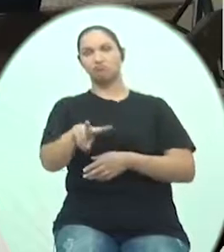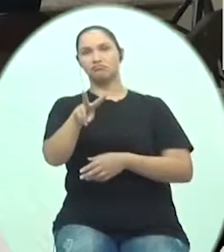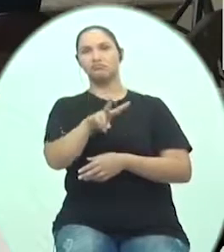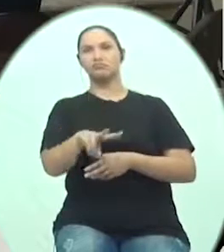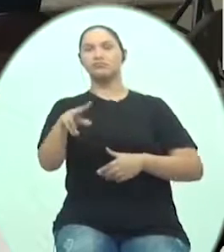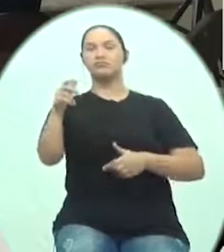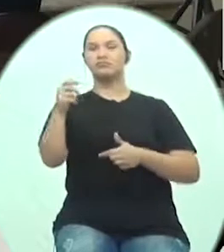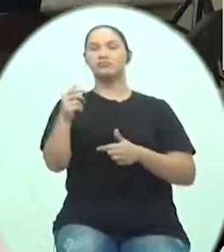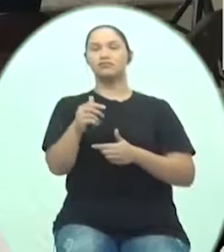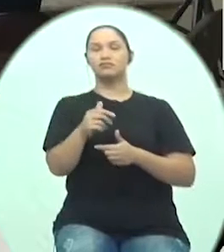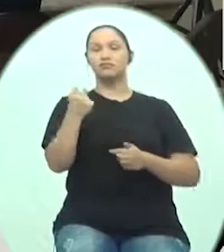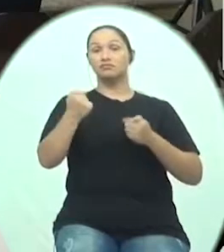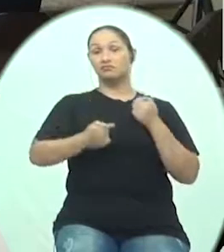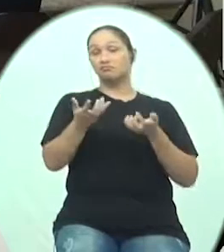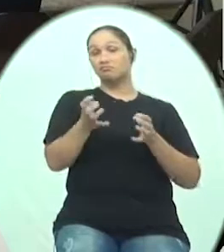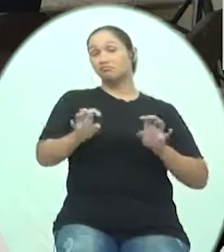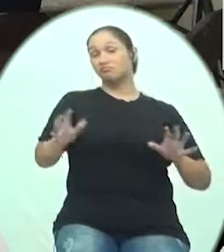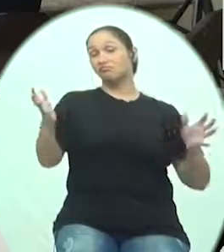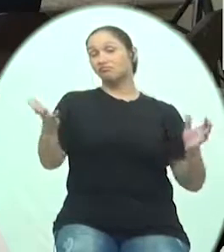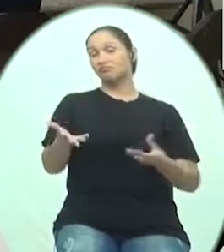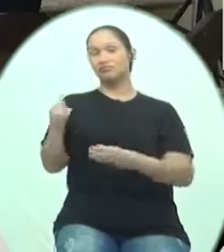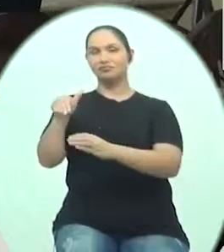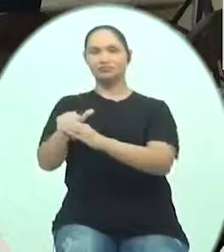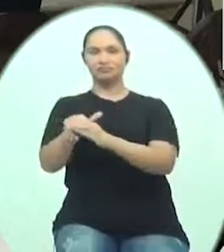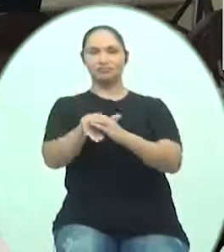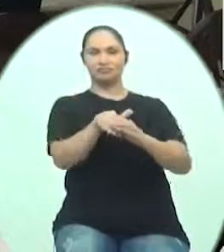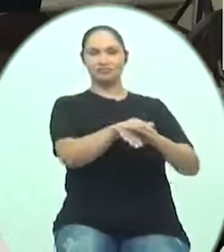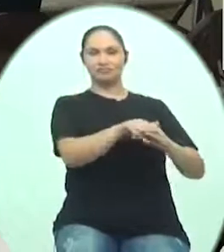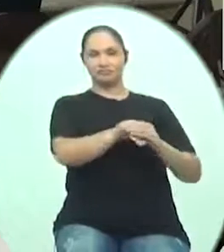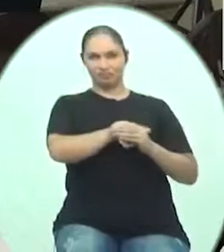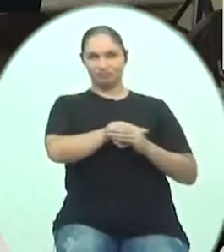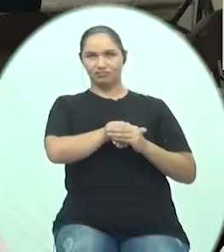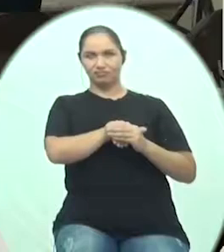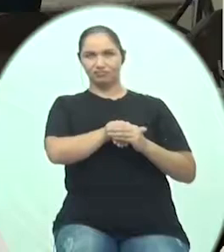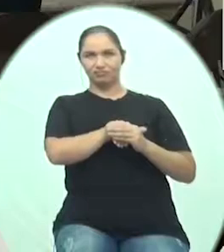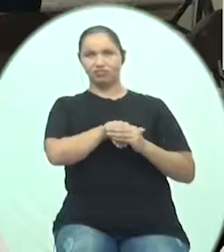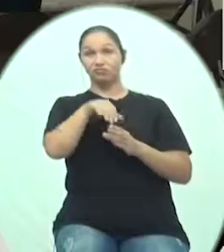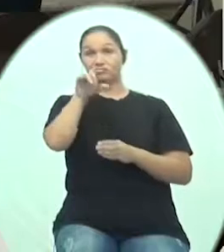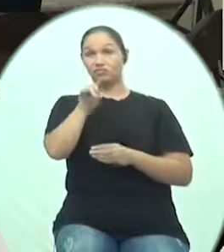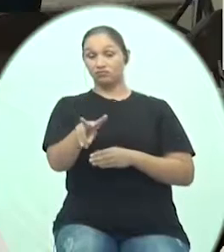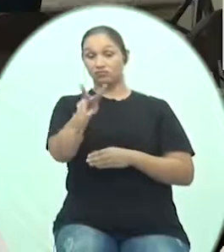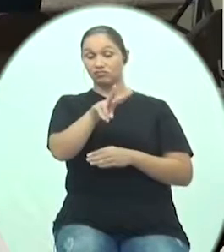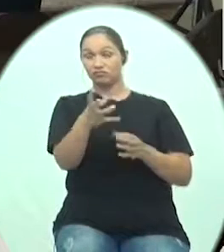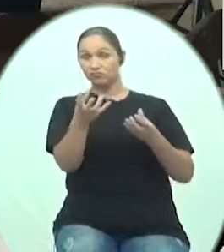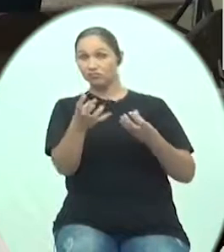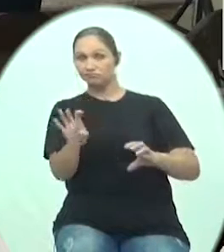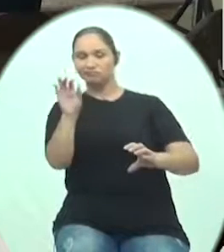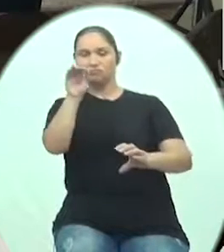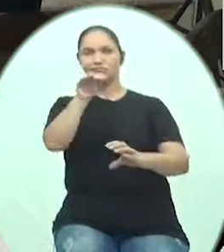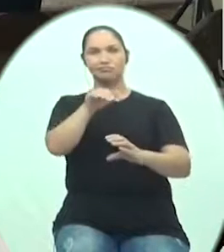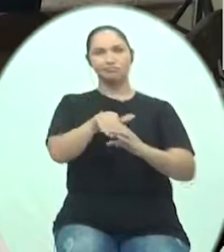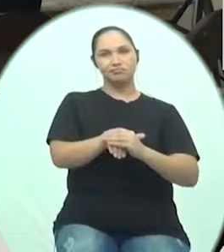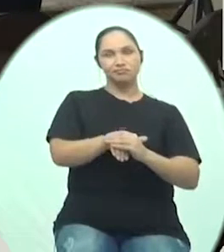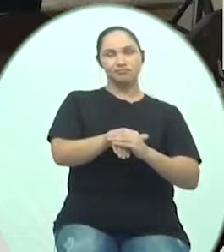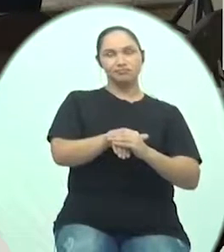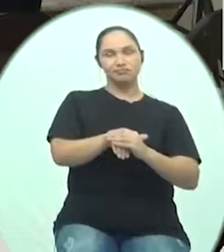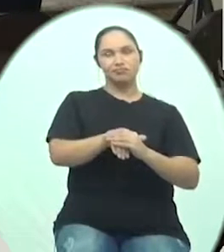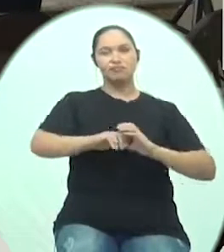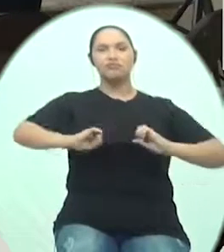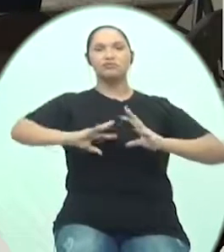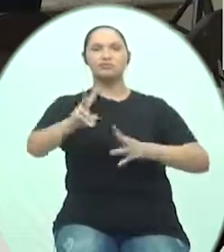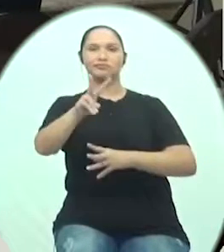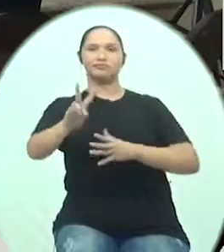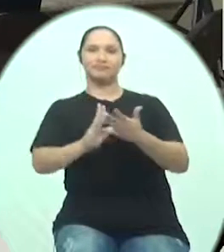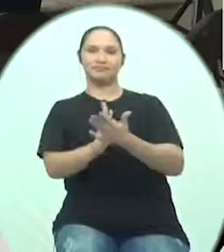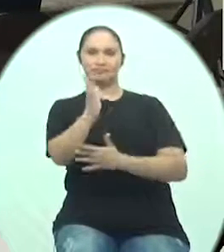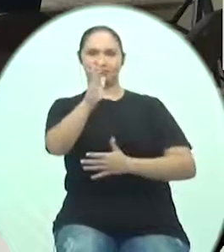discussão não havendo Quem Queira discutir o requerimento está em votação os favoráveis permaneçam como estão e os contrários se manifestem